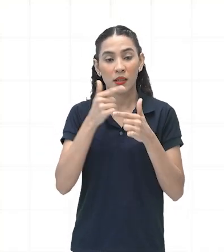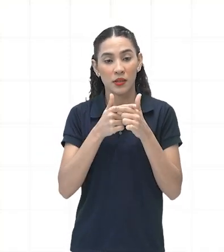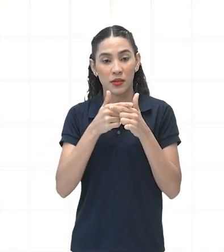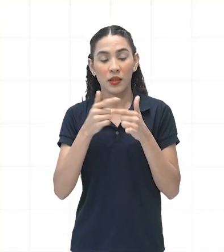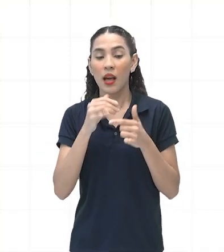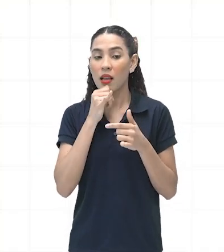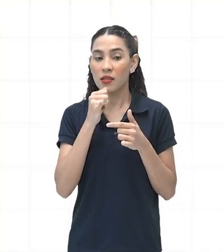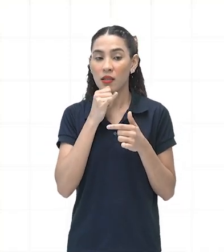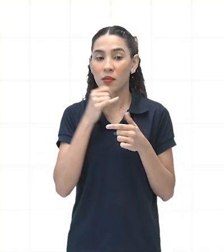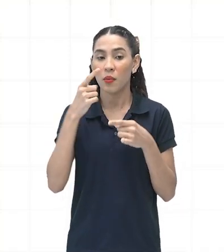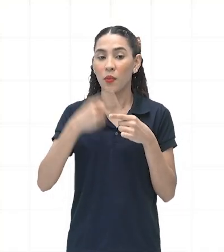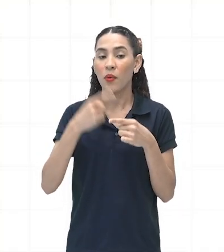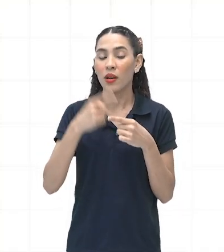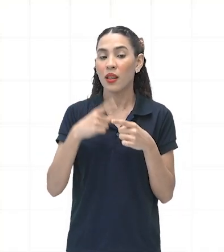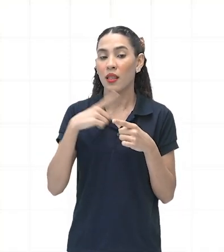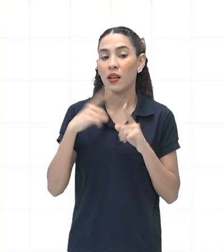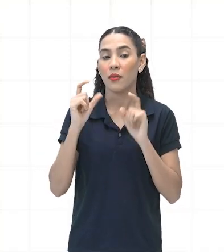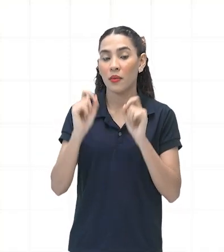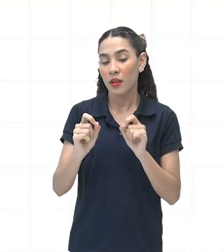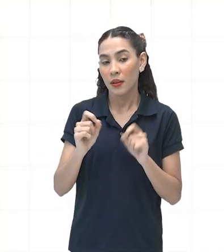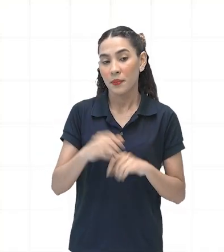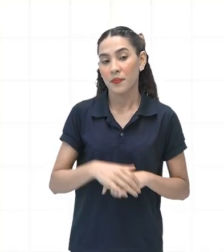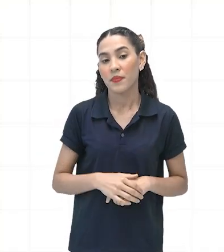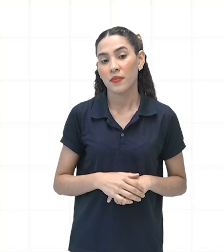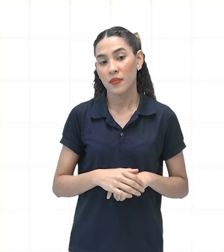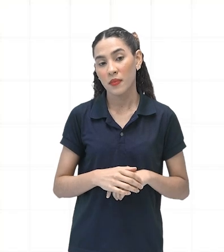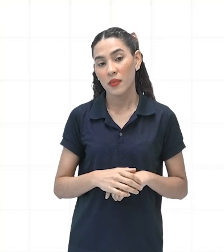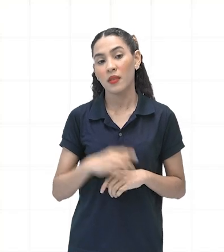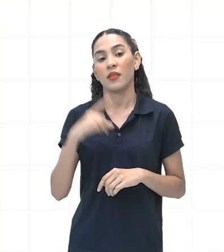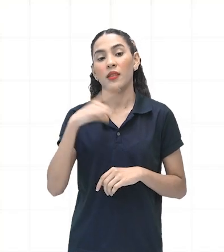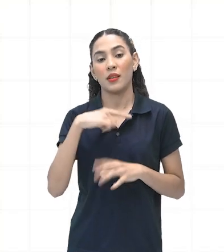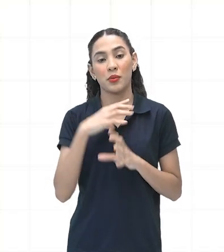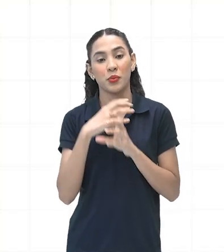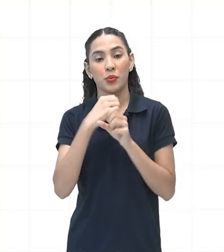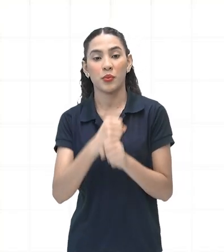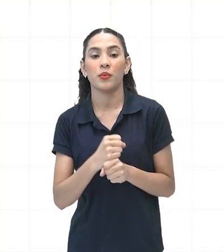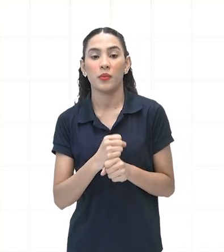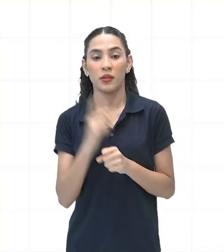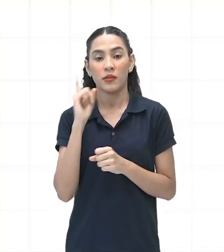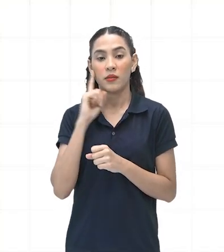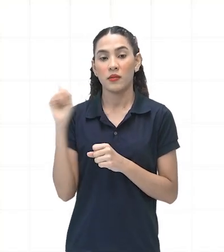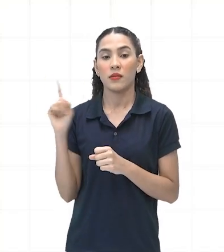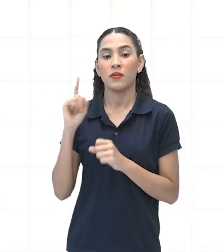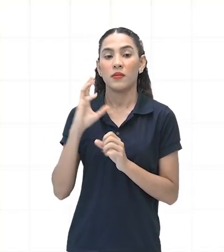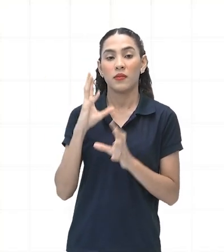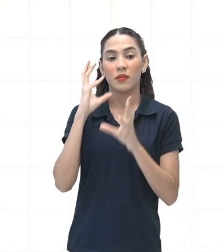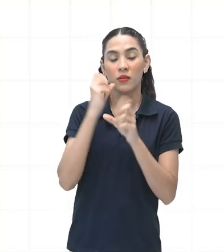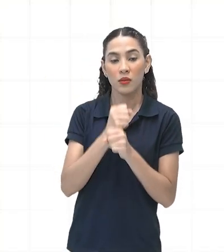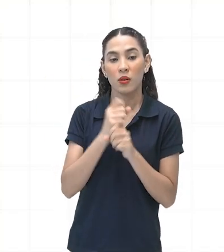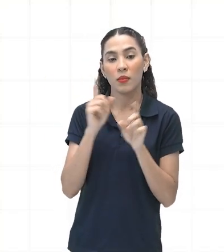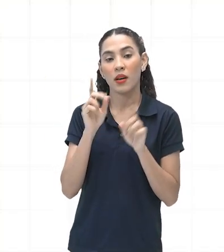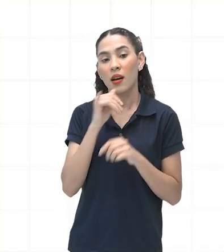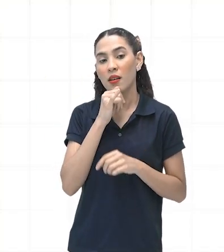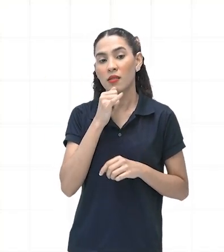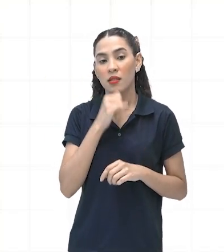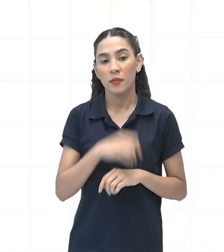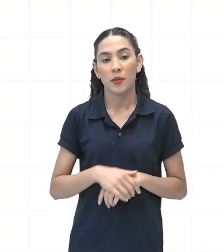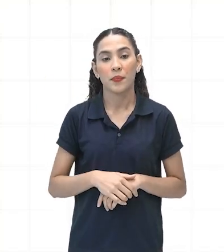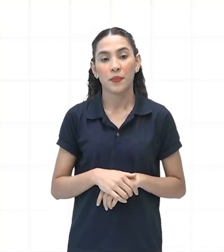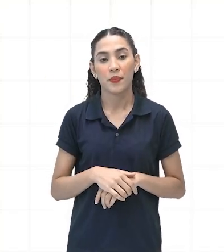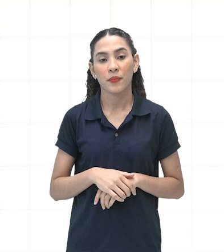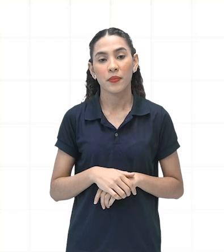Dividindo, ó, porque aqui nós temos o seguinte, ó, eu tenho uma soma. Ó. A soma, deixa eu dar uma limpada